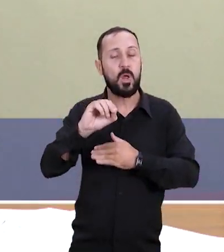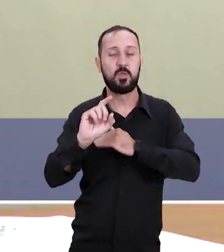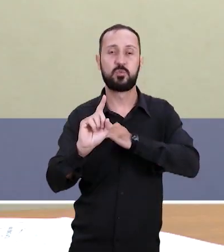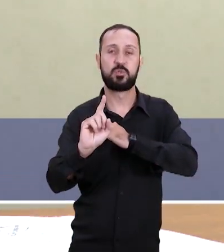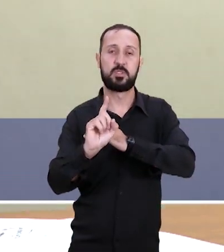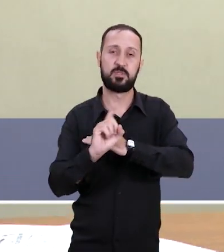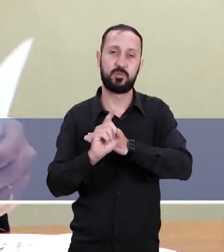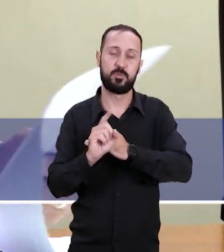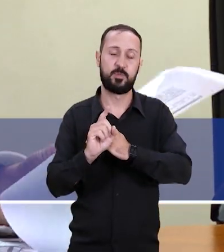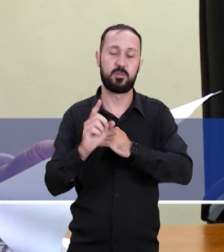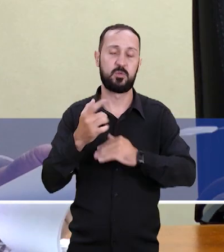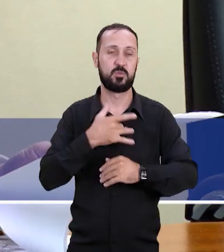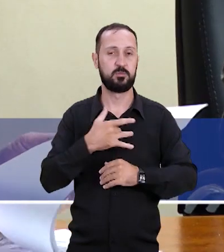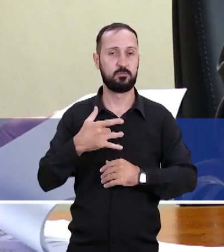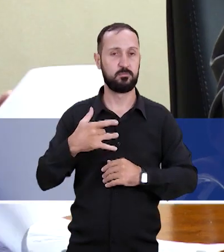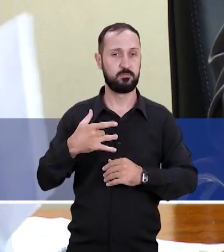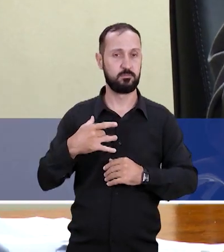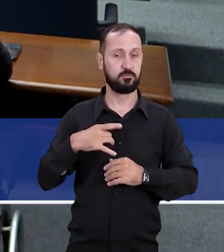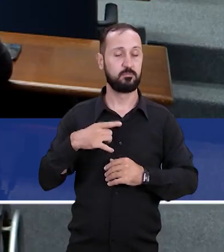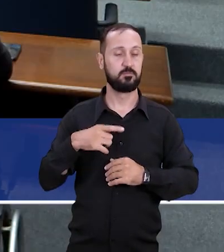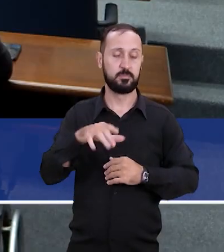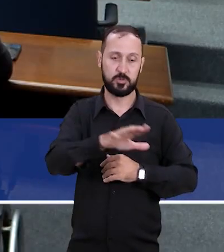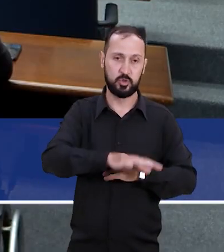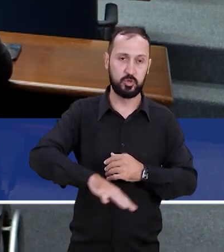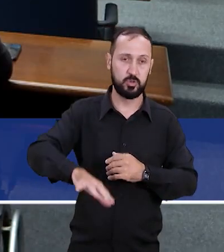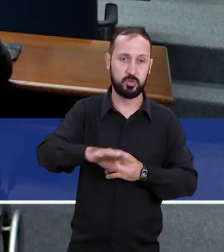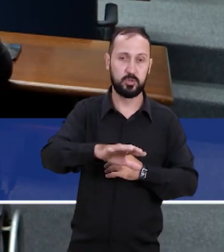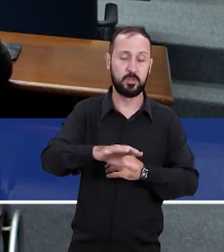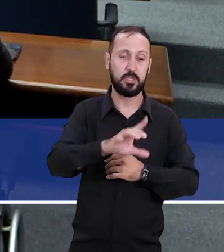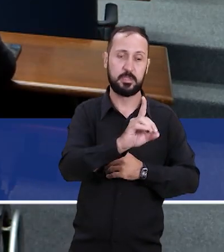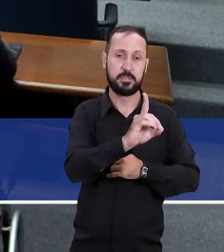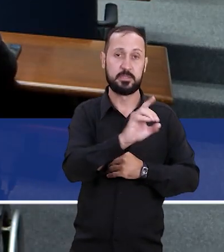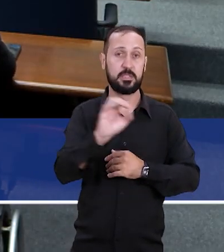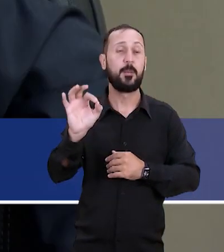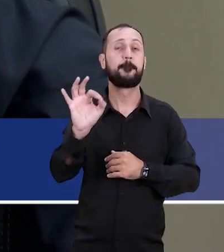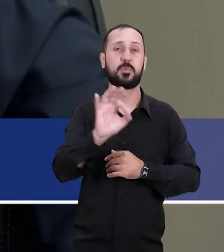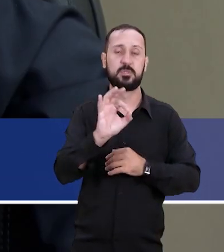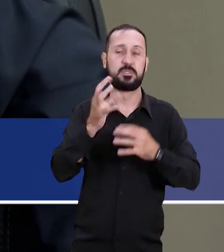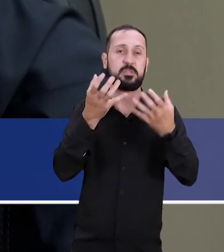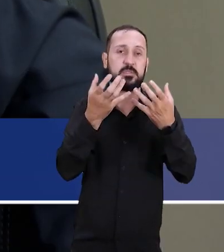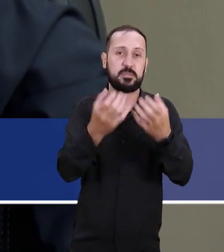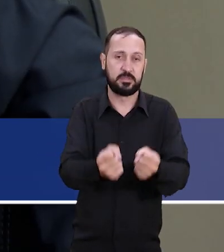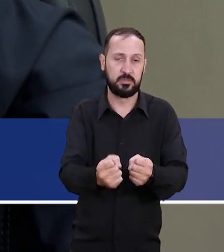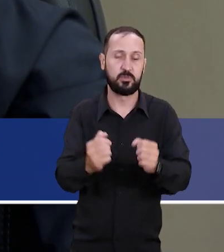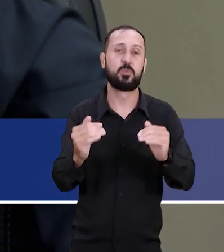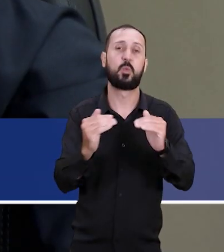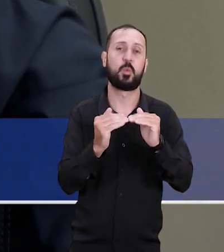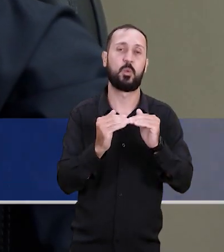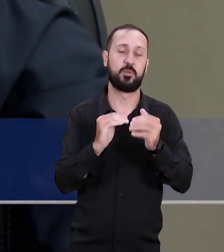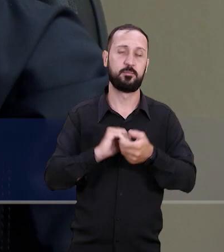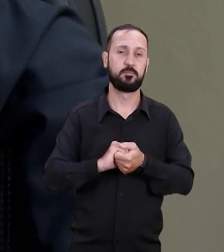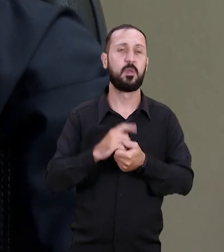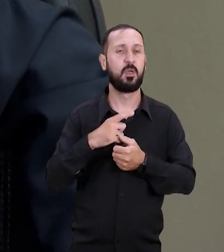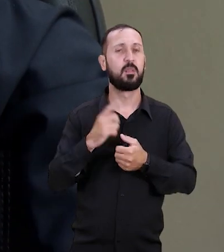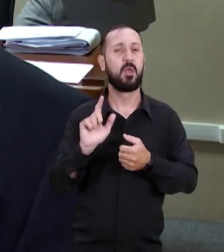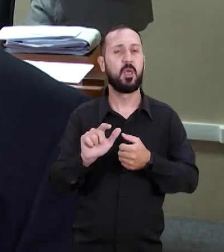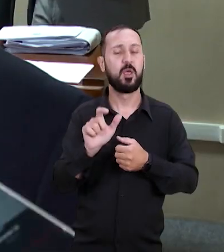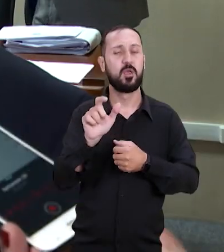seguros privados de assistência à saúde recebeu parecer favorável por unanimidade da